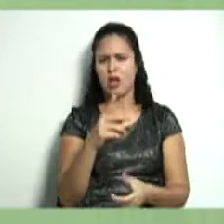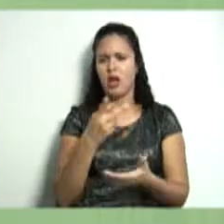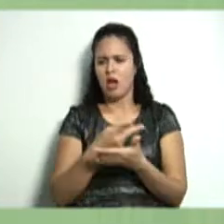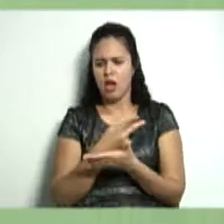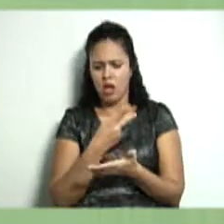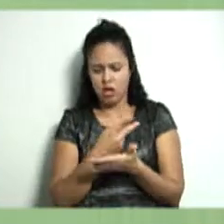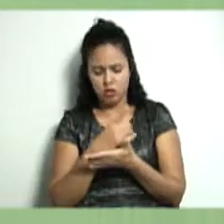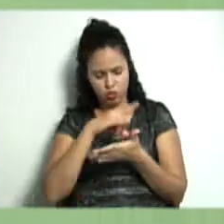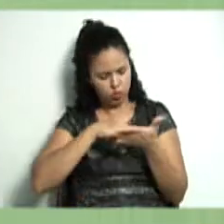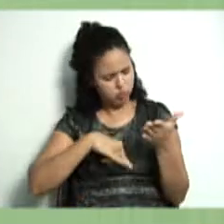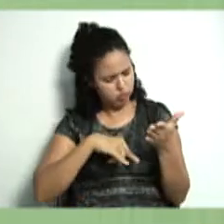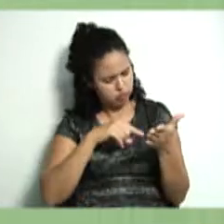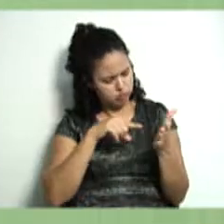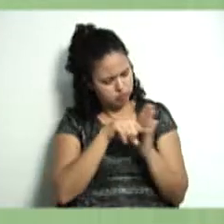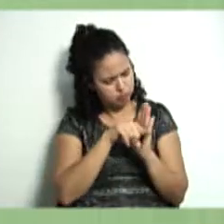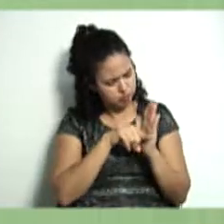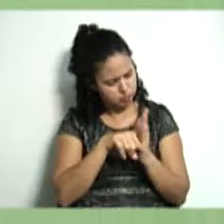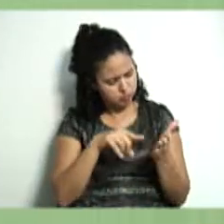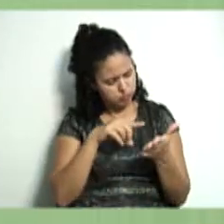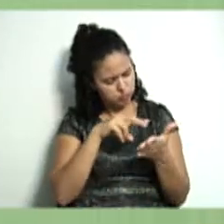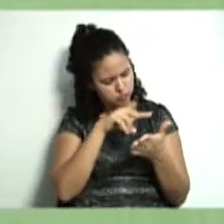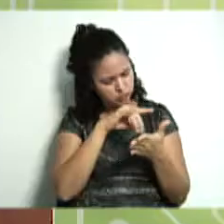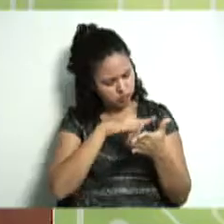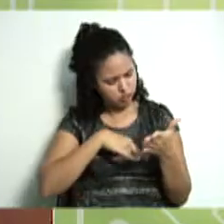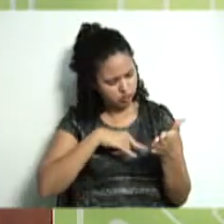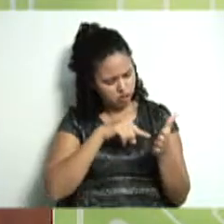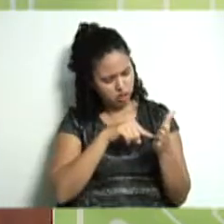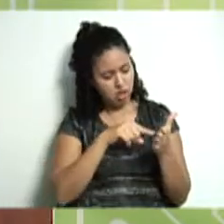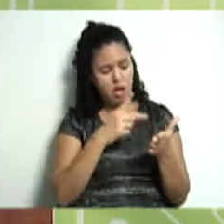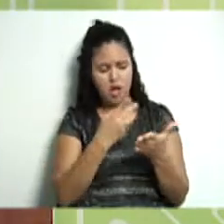nos documentos, não pode ficar